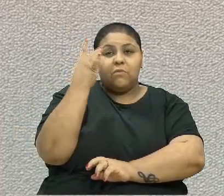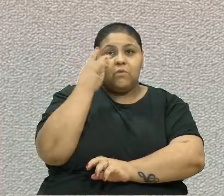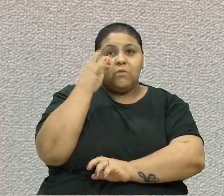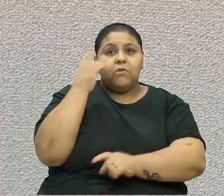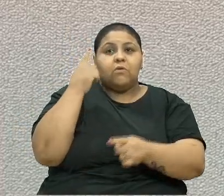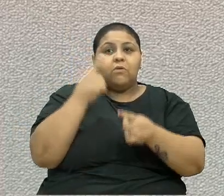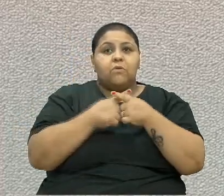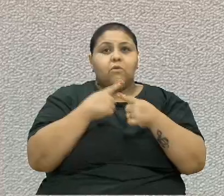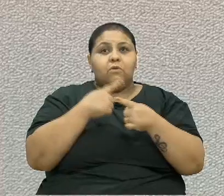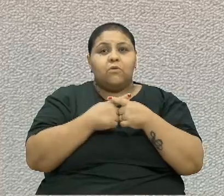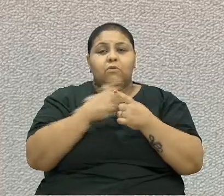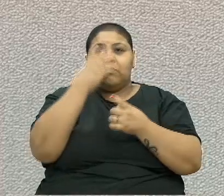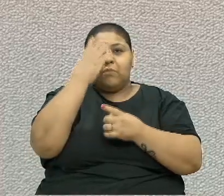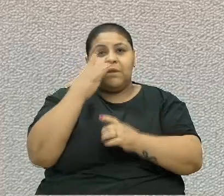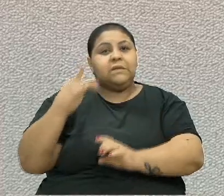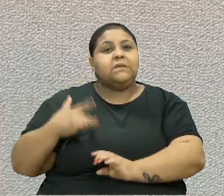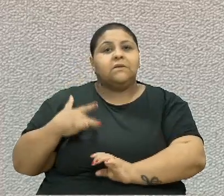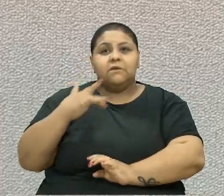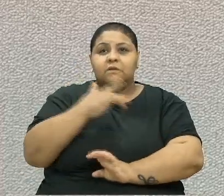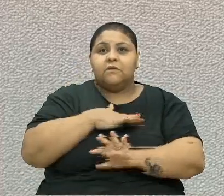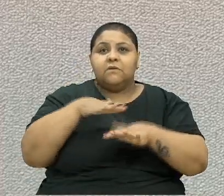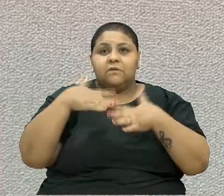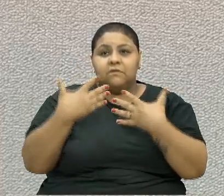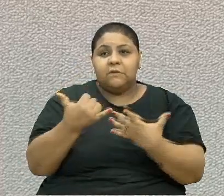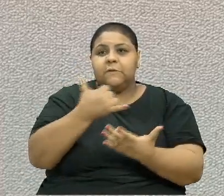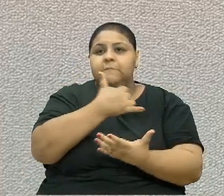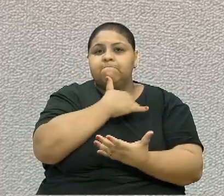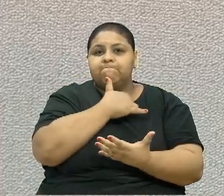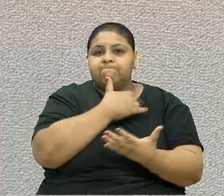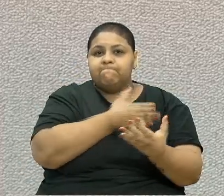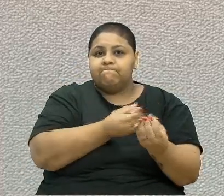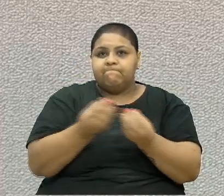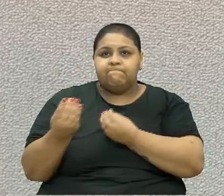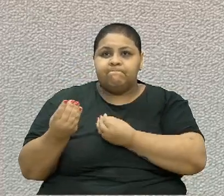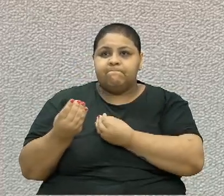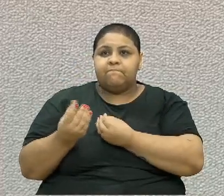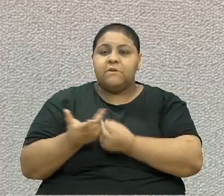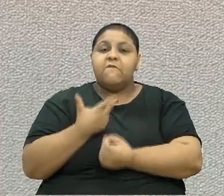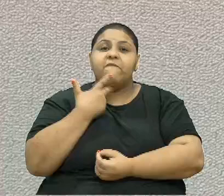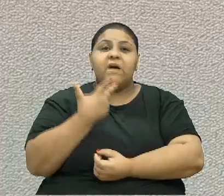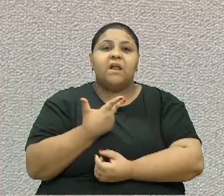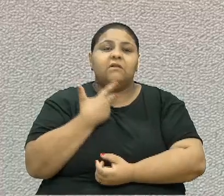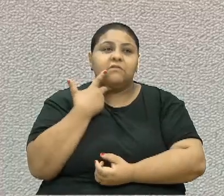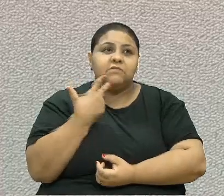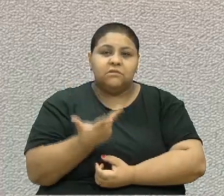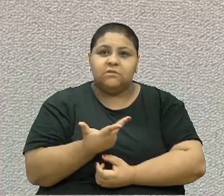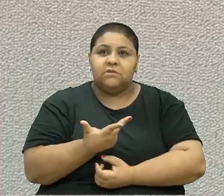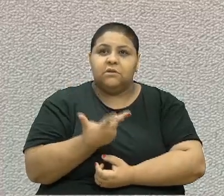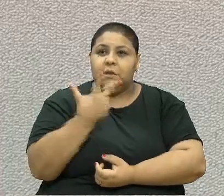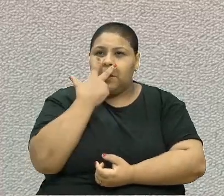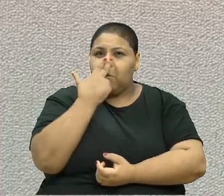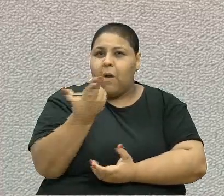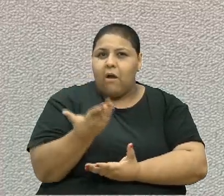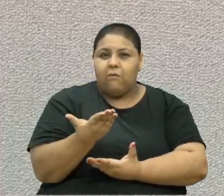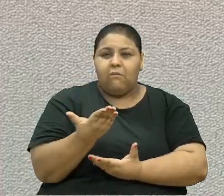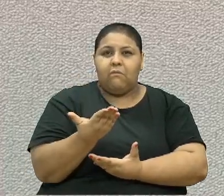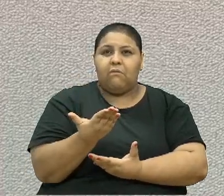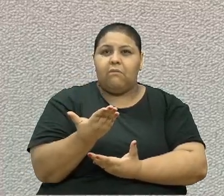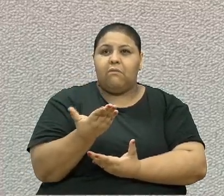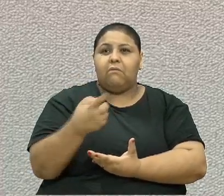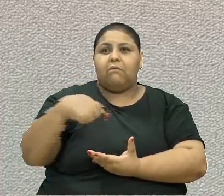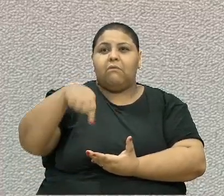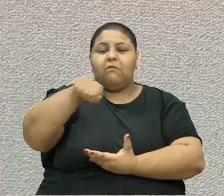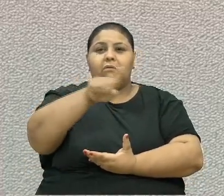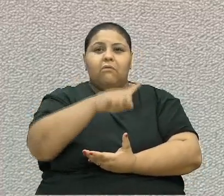por motivos sérios de saúde. Então, a gente lamenta muito quando vem comentários deste tipo, quanto, né,